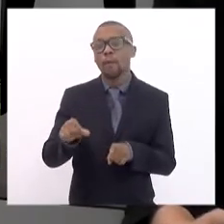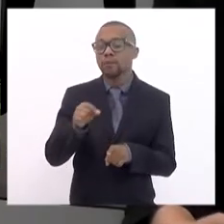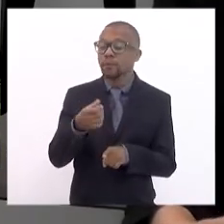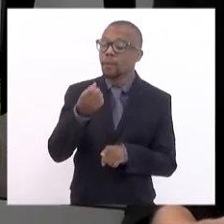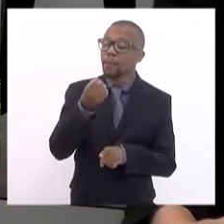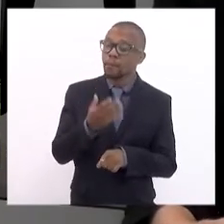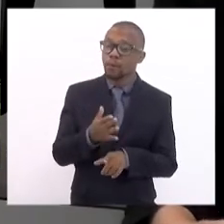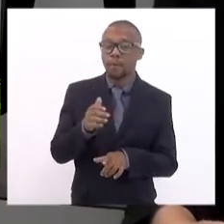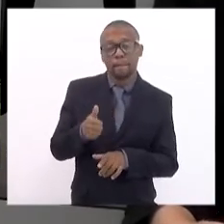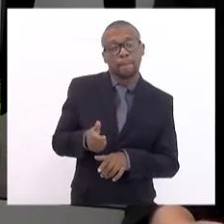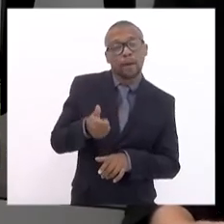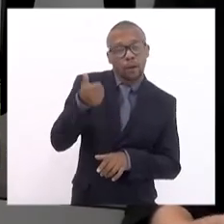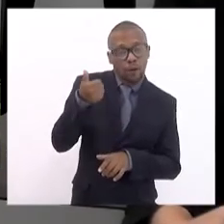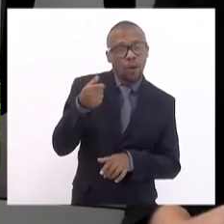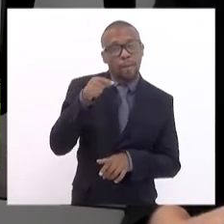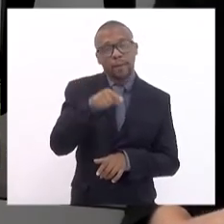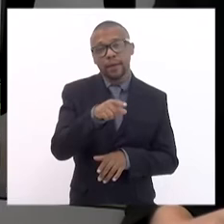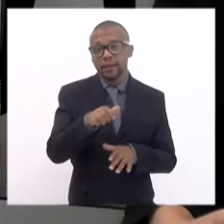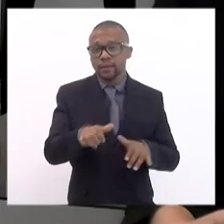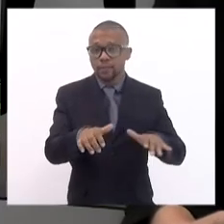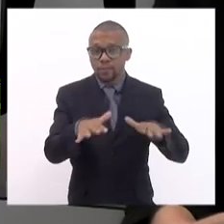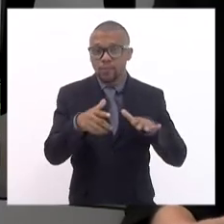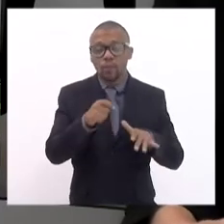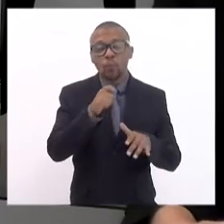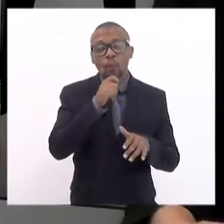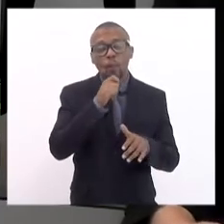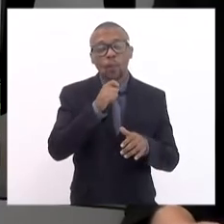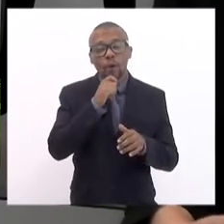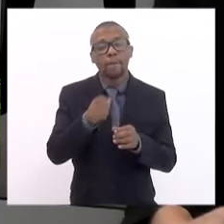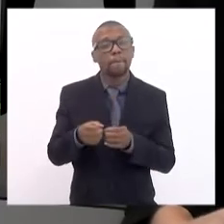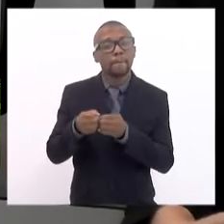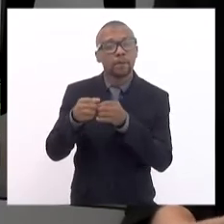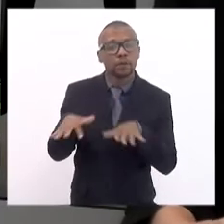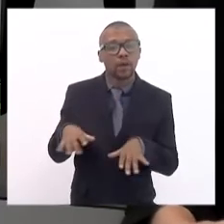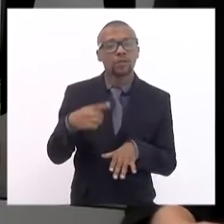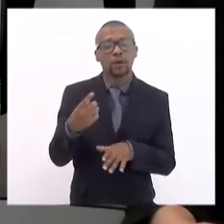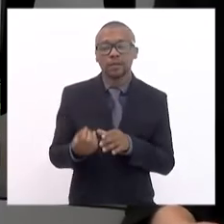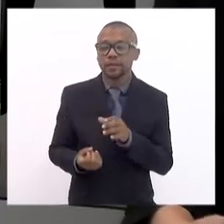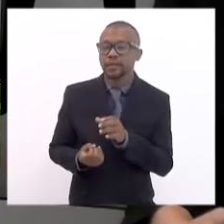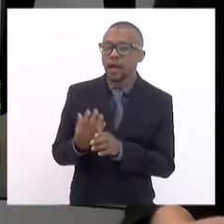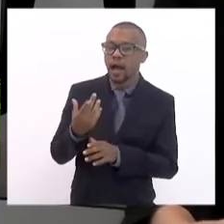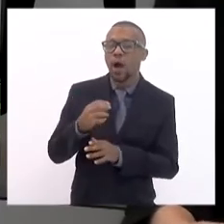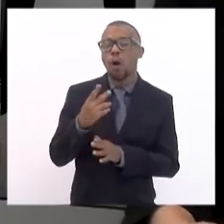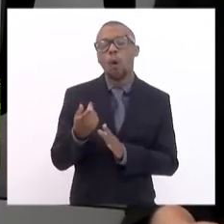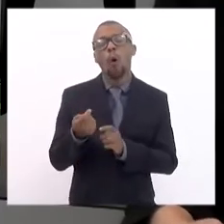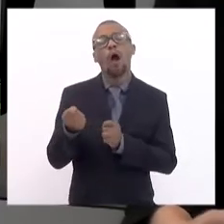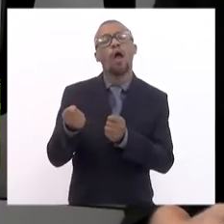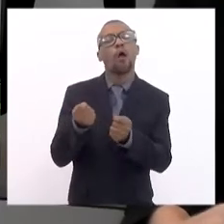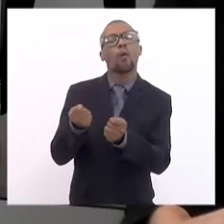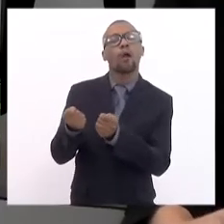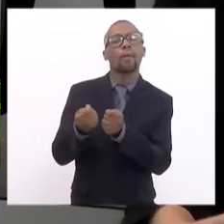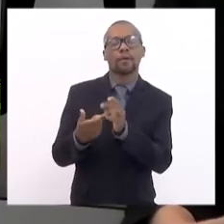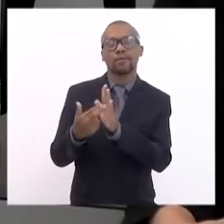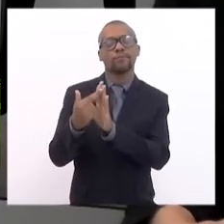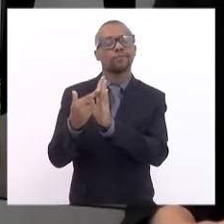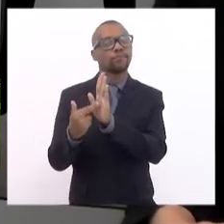vantajosa para esse público, sem prejuízo de criarmos e regulamentarmos outras